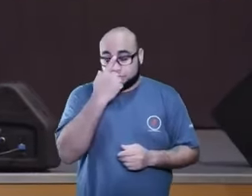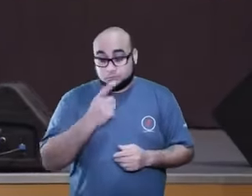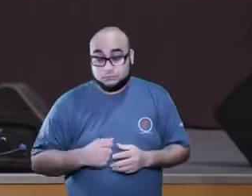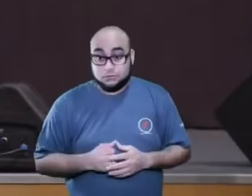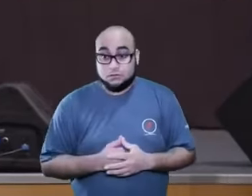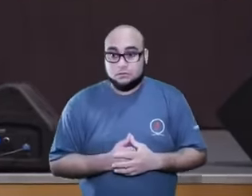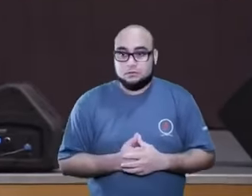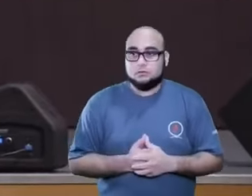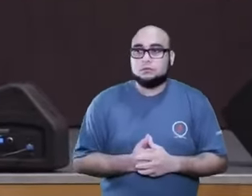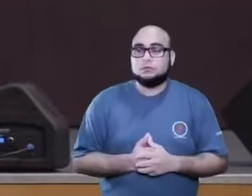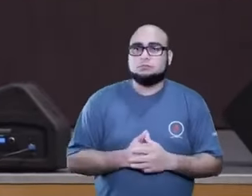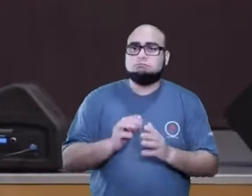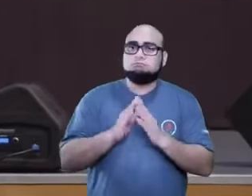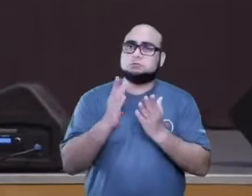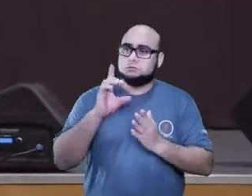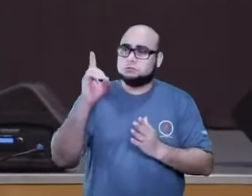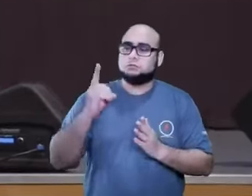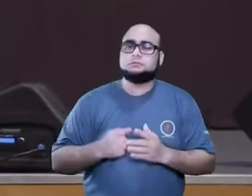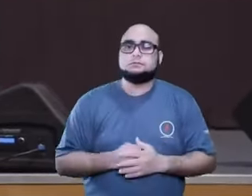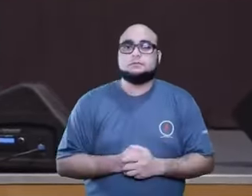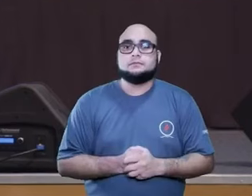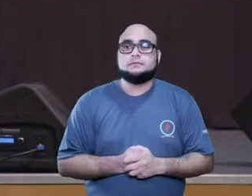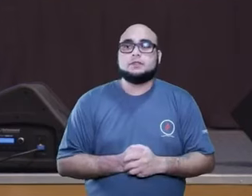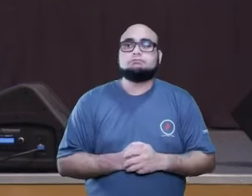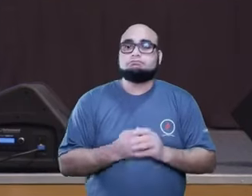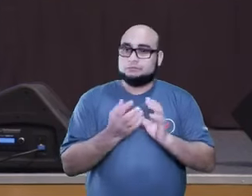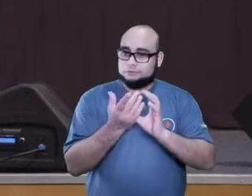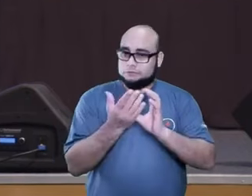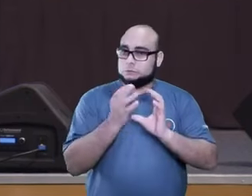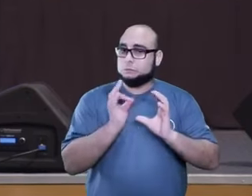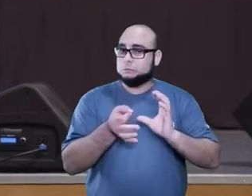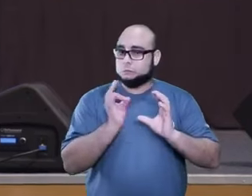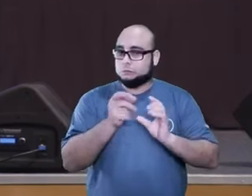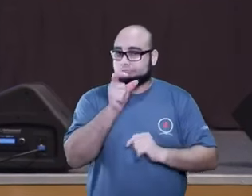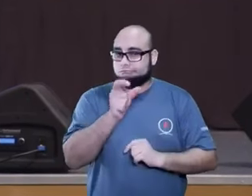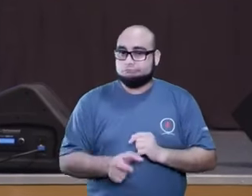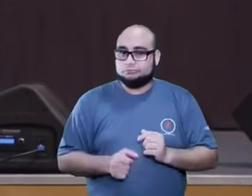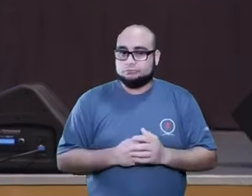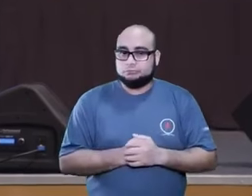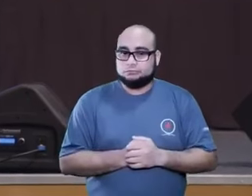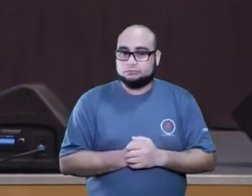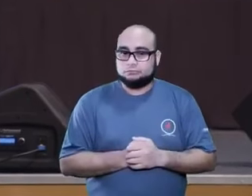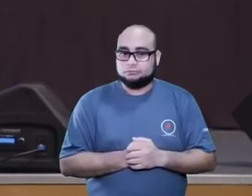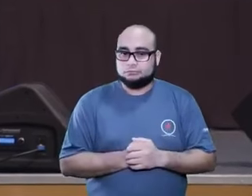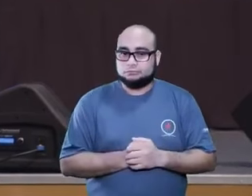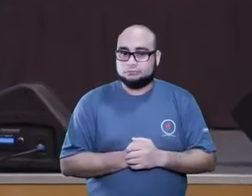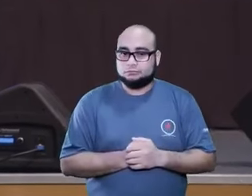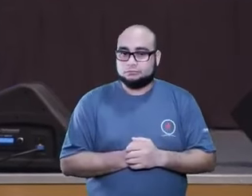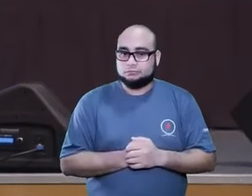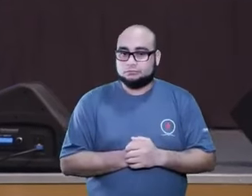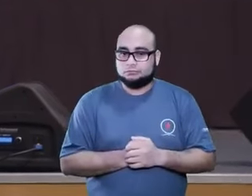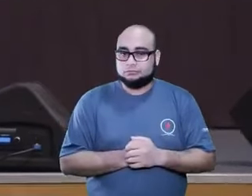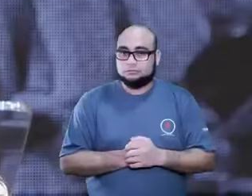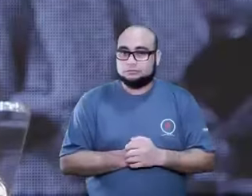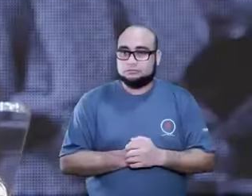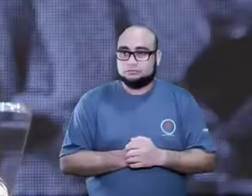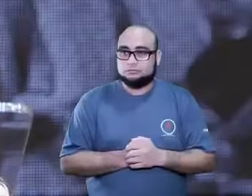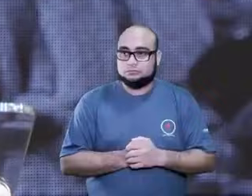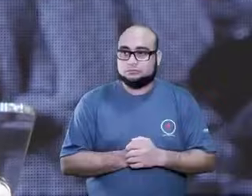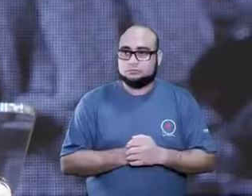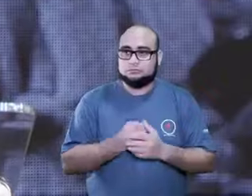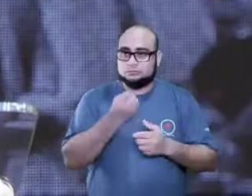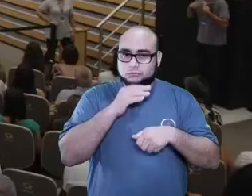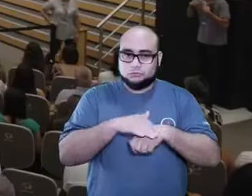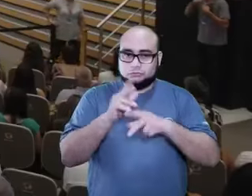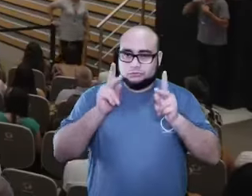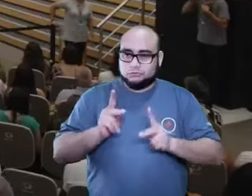Glória a Deus. Você é Devec, né, irmão? Ah, tá. Obrigado, tá? Irmãos, boa noite, a paz de